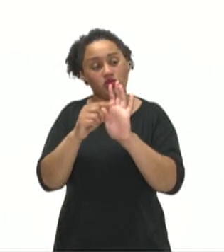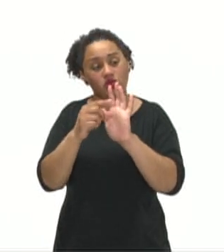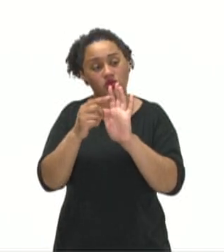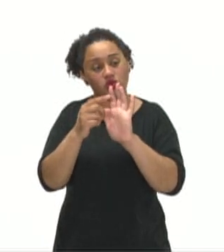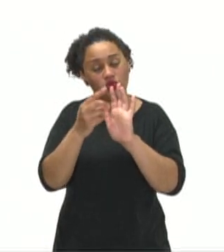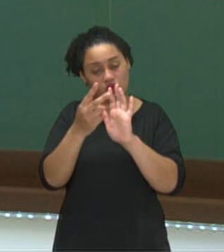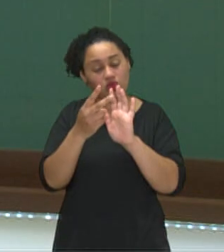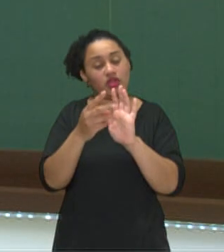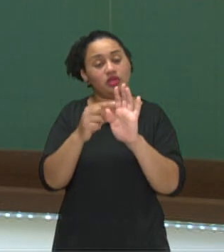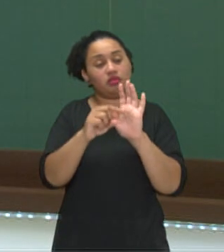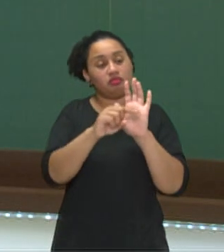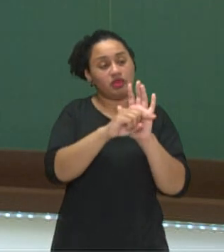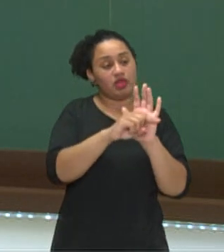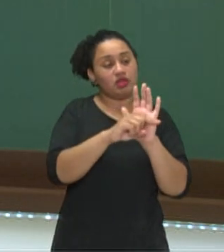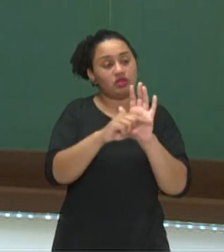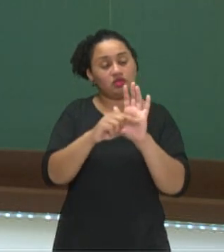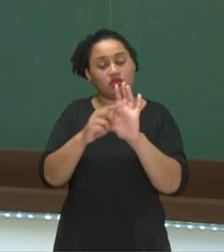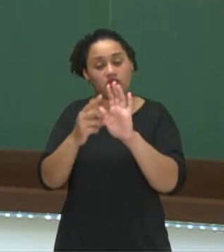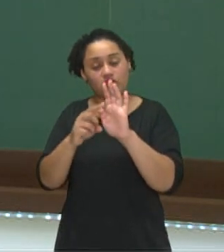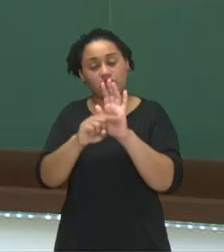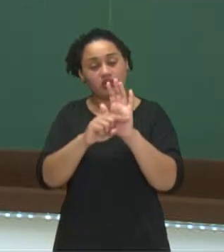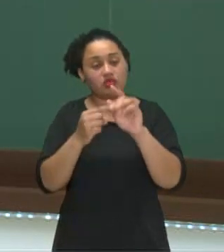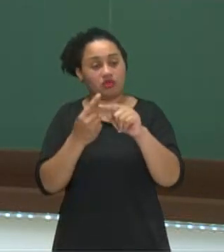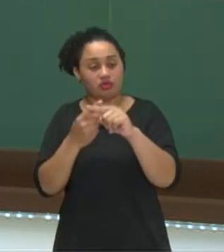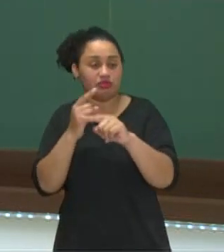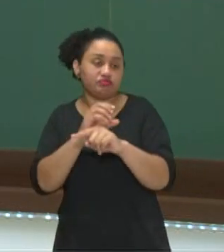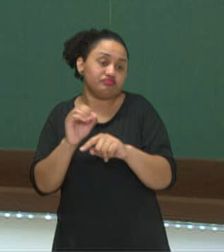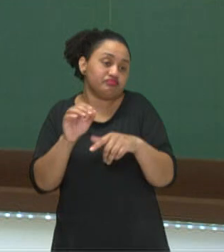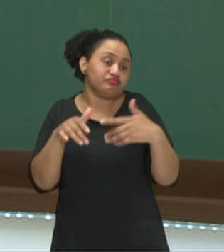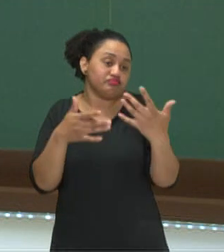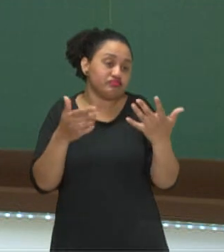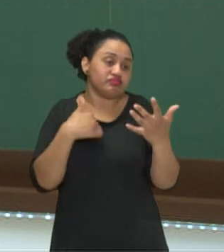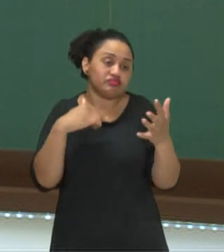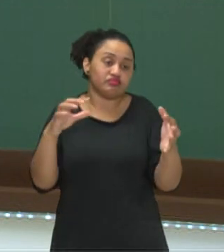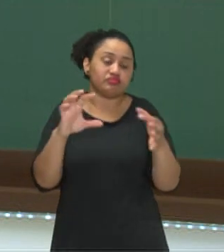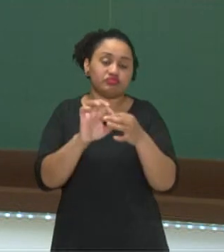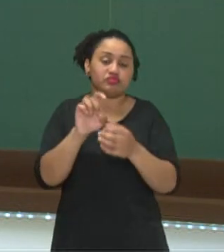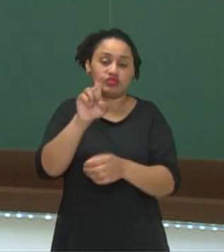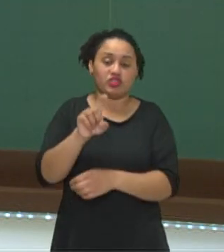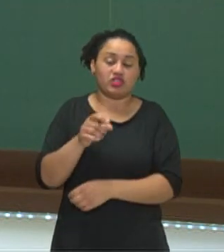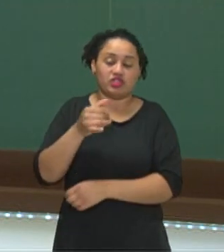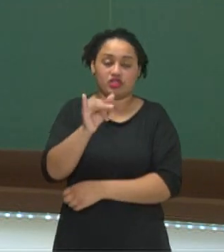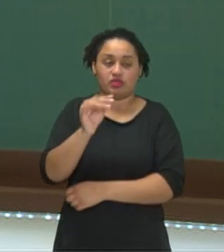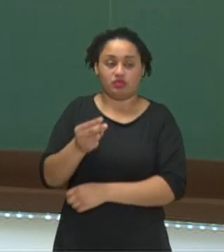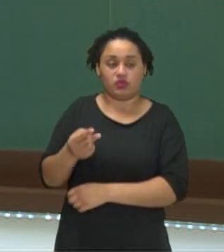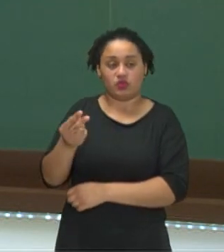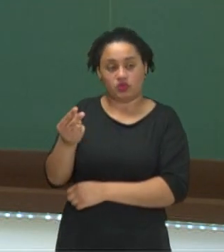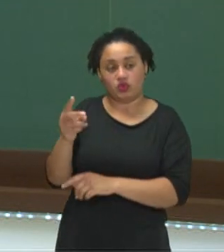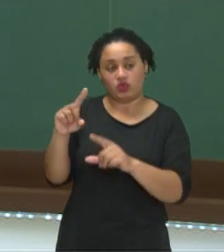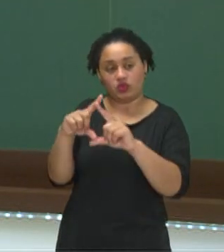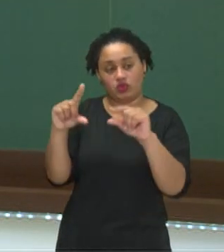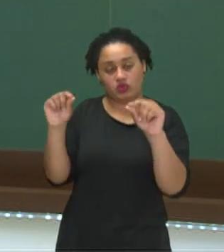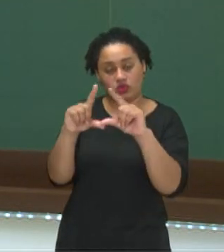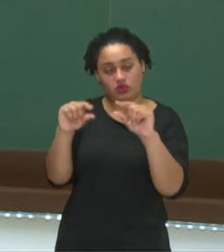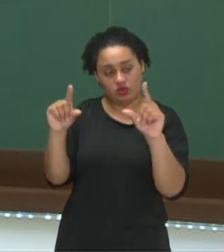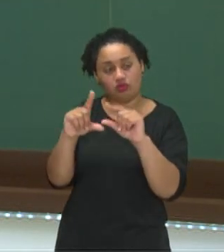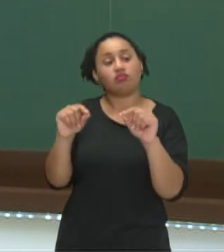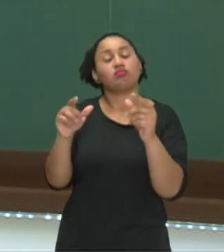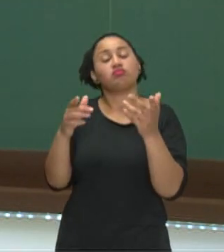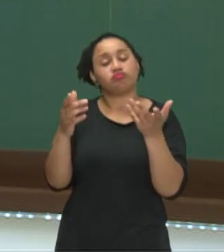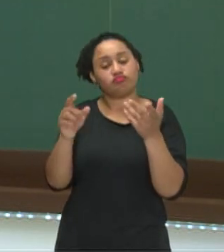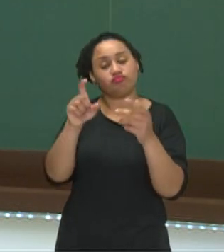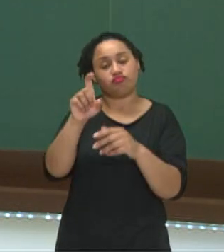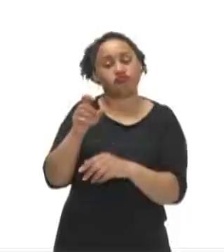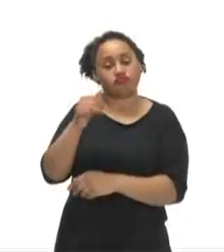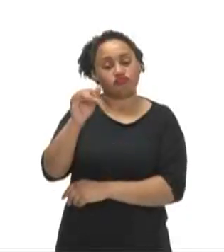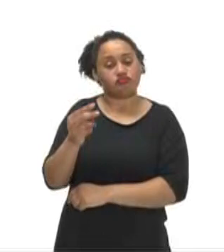2 com menos 2, zeramos a carga e aí eu tenho a nossa ligação iônica aqui e a fórmula molecular